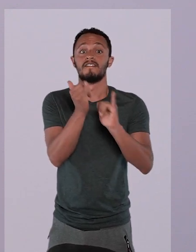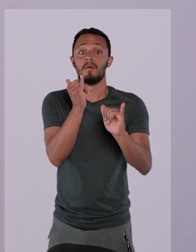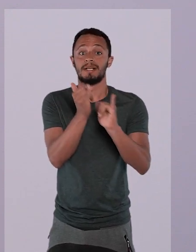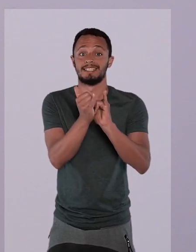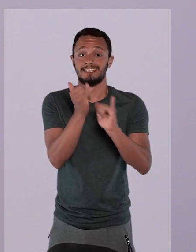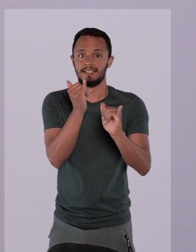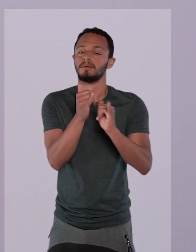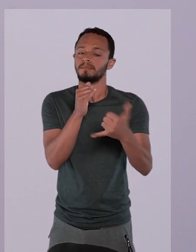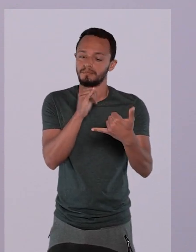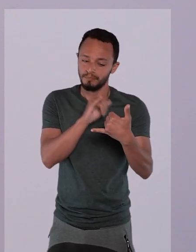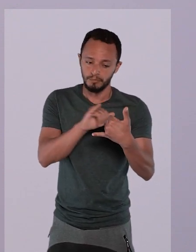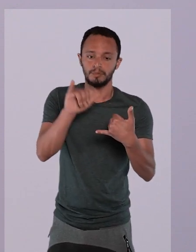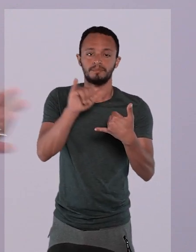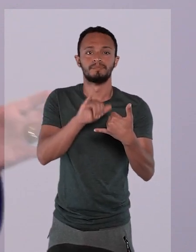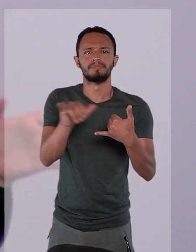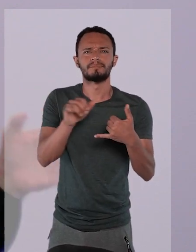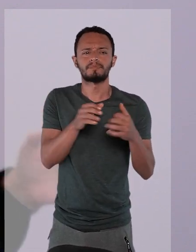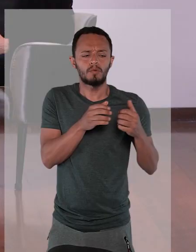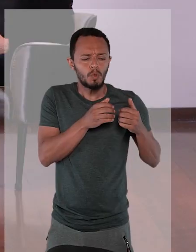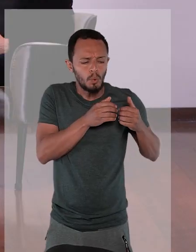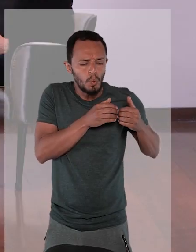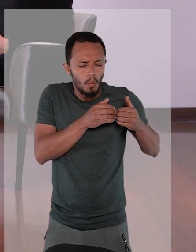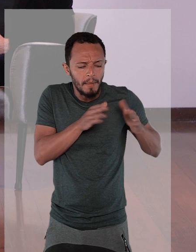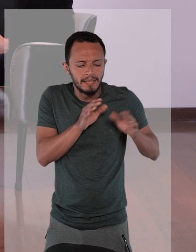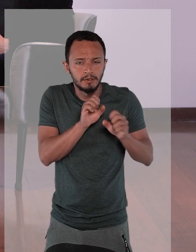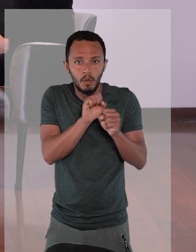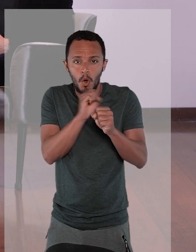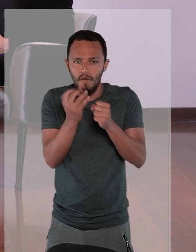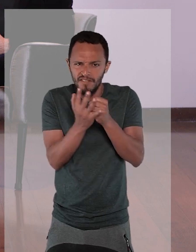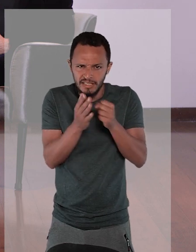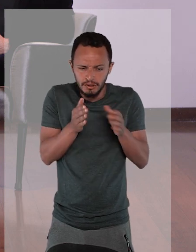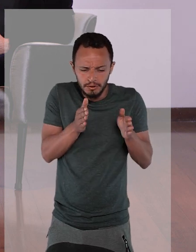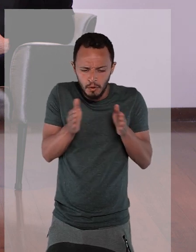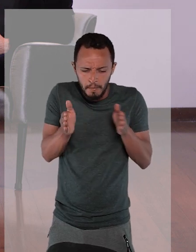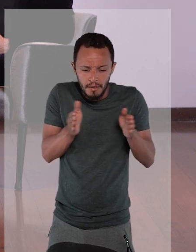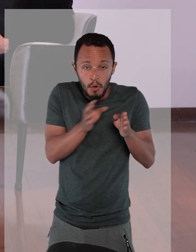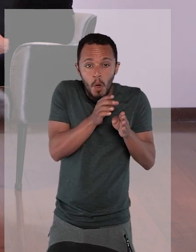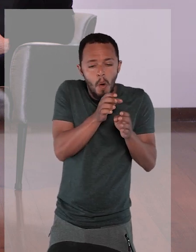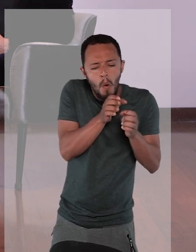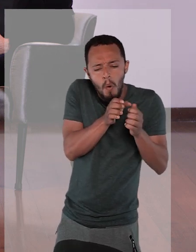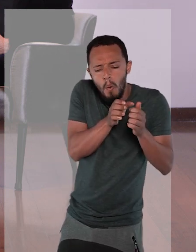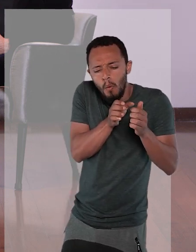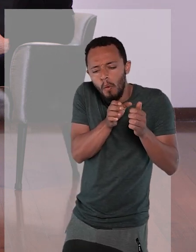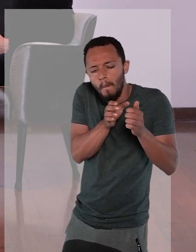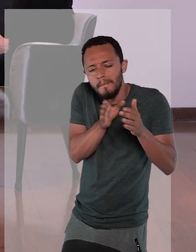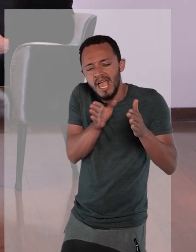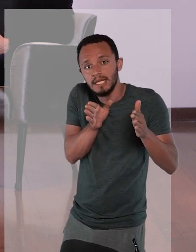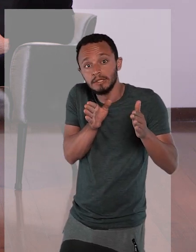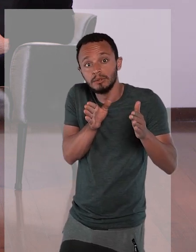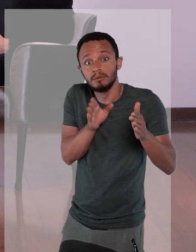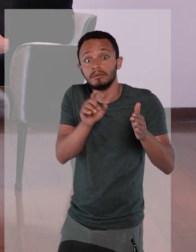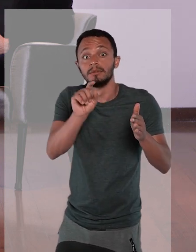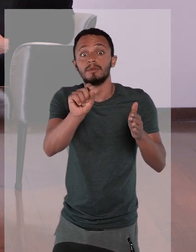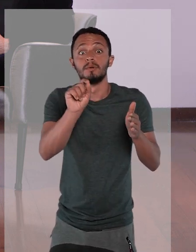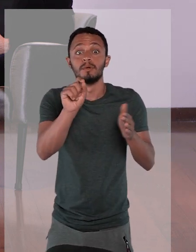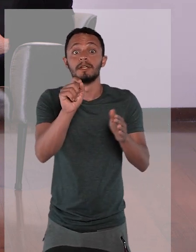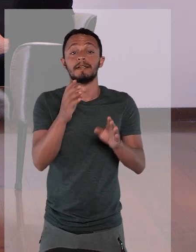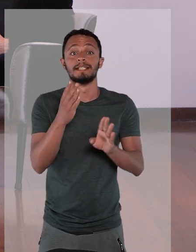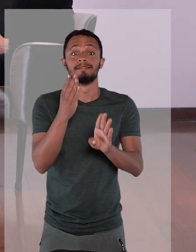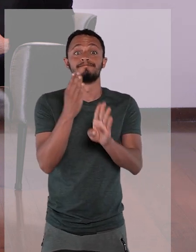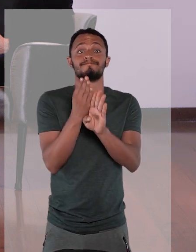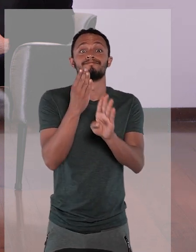nessa ocasião, no início da pandemia, o Carlos deve ter percebido isso, né? Nós não estávamos ainda